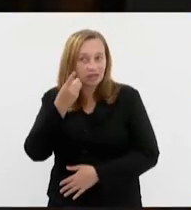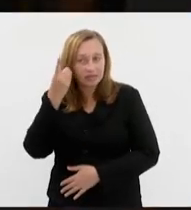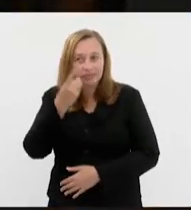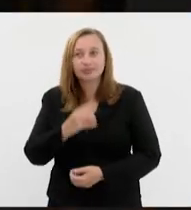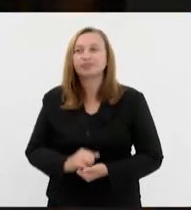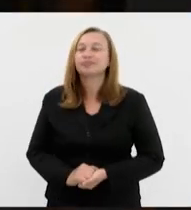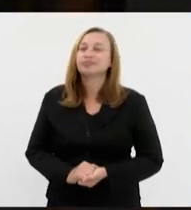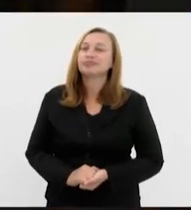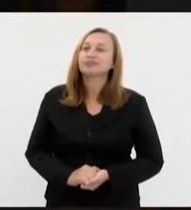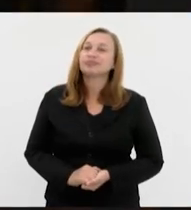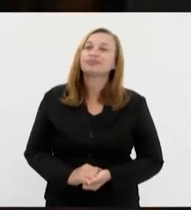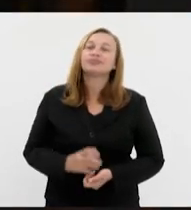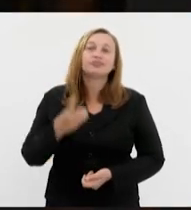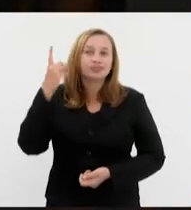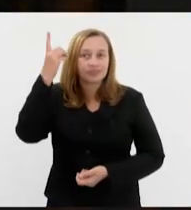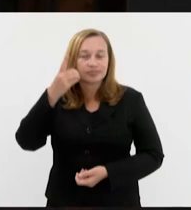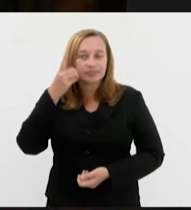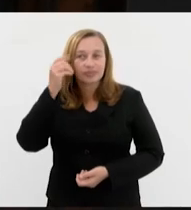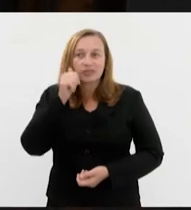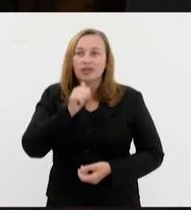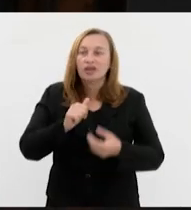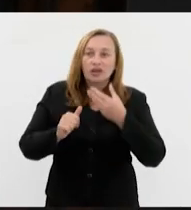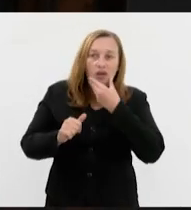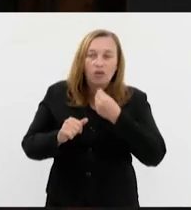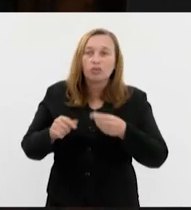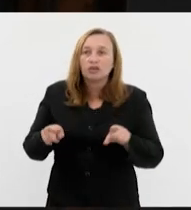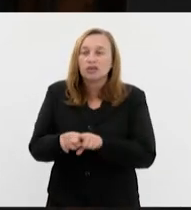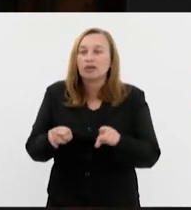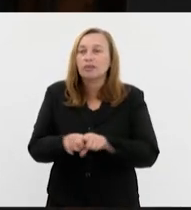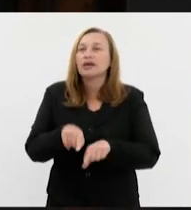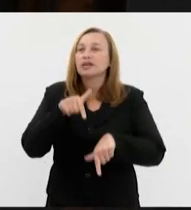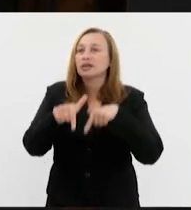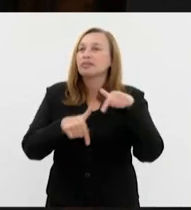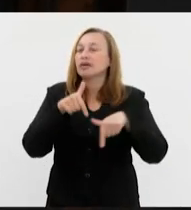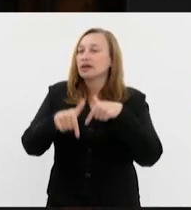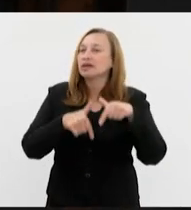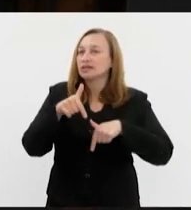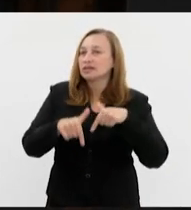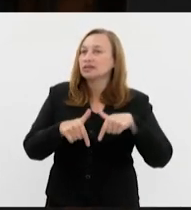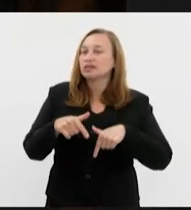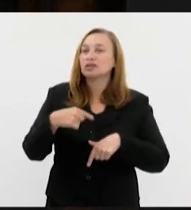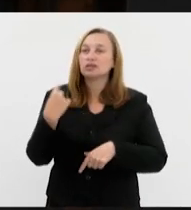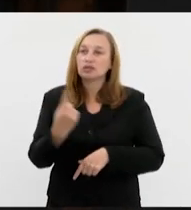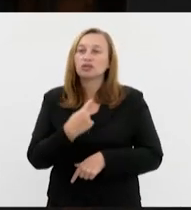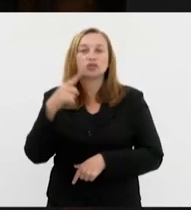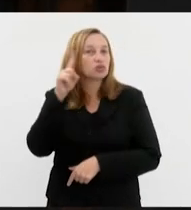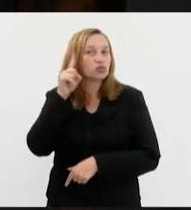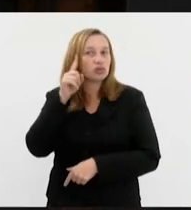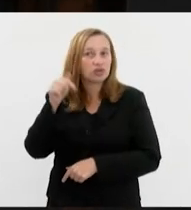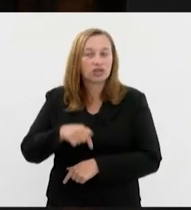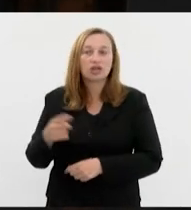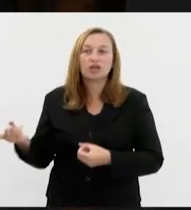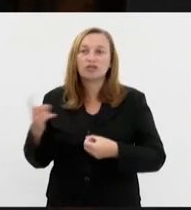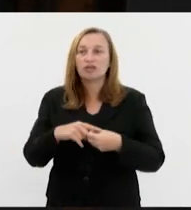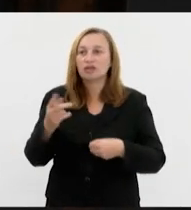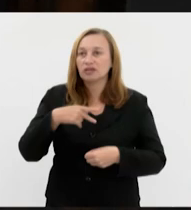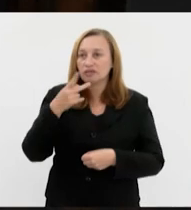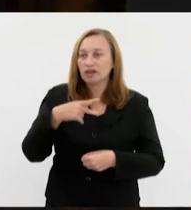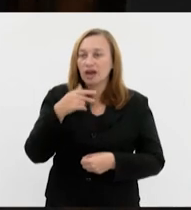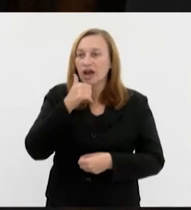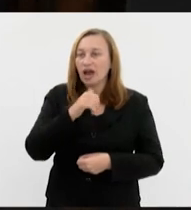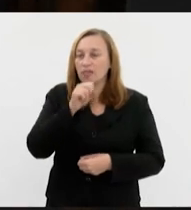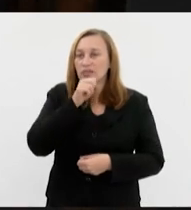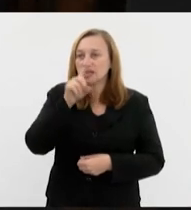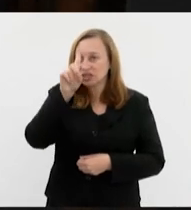que deputado e deputada também é trabalhador. E nós estamos aqui dioturnamente e volto a dizer, a mãe tem